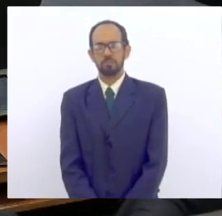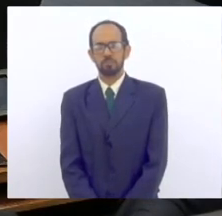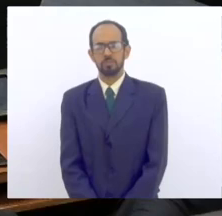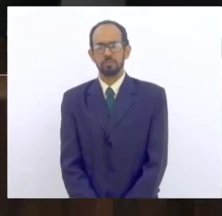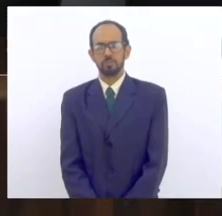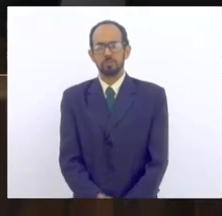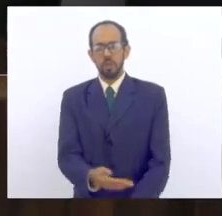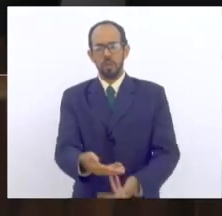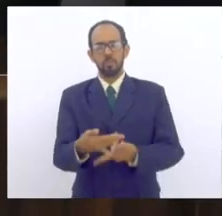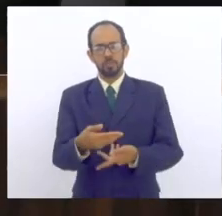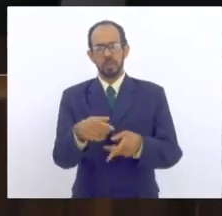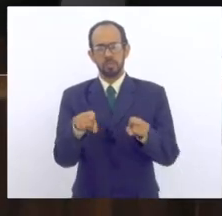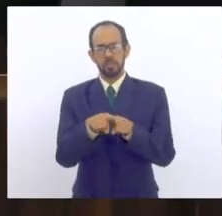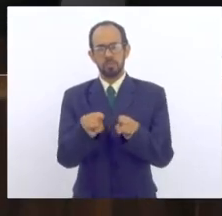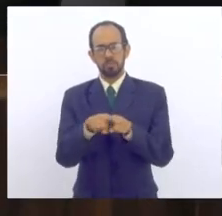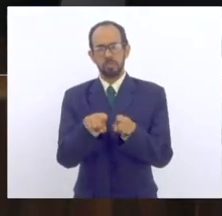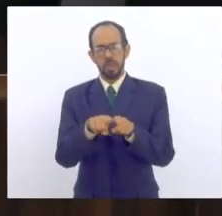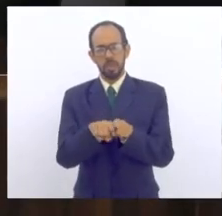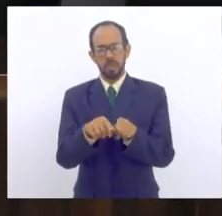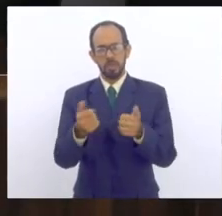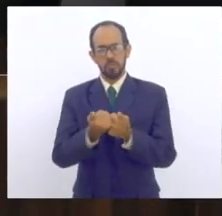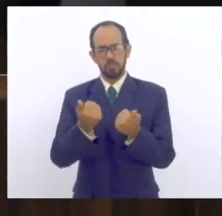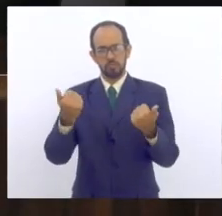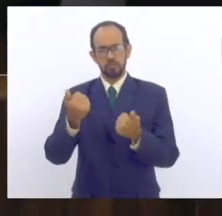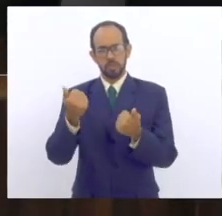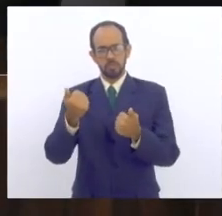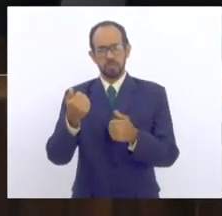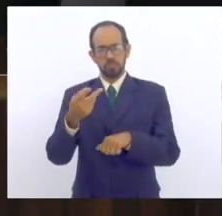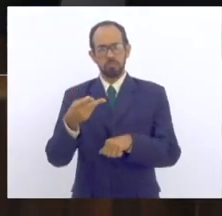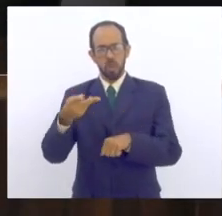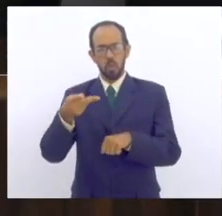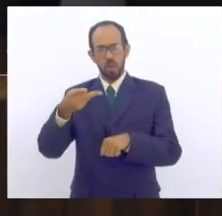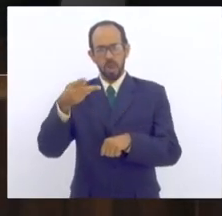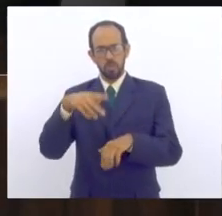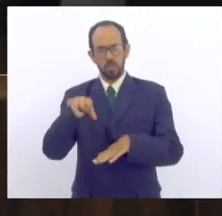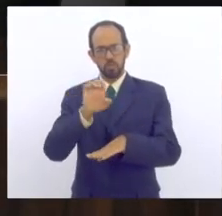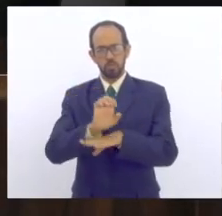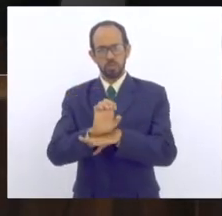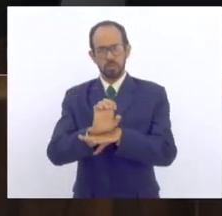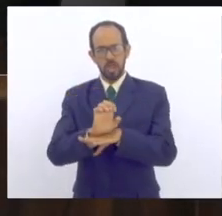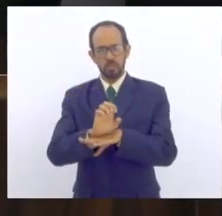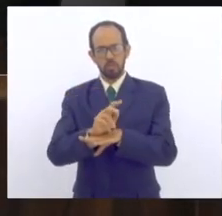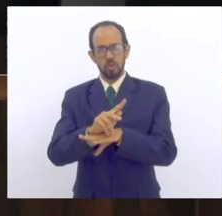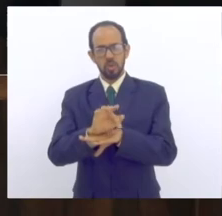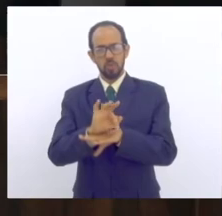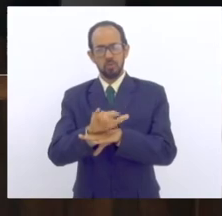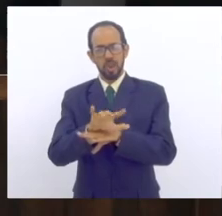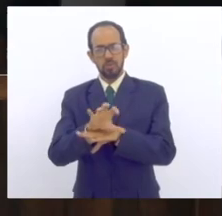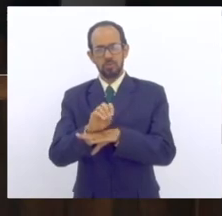convidar o vice procurador da Procuradoria Geral do Estado Dr Flávio villeman